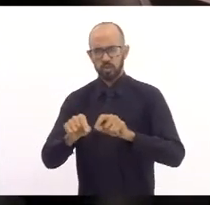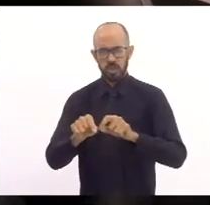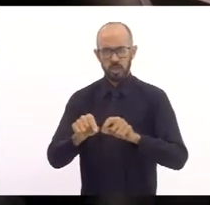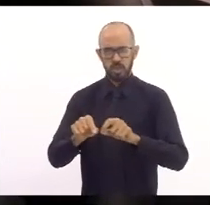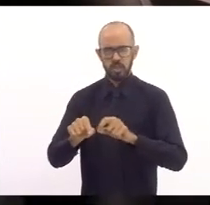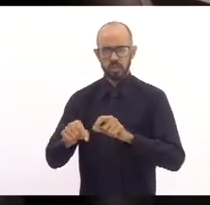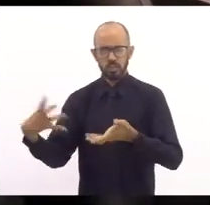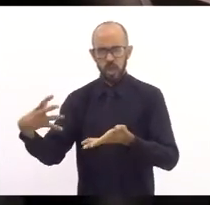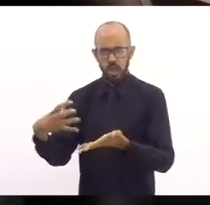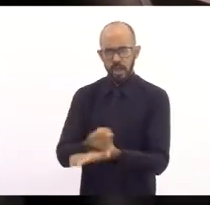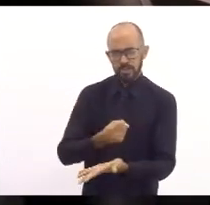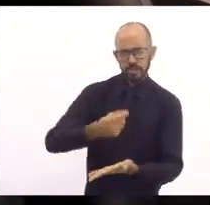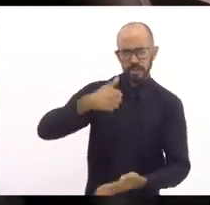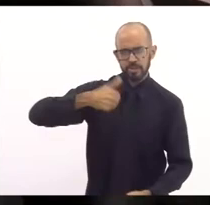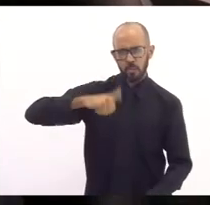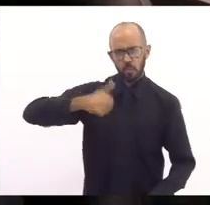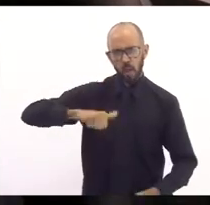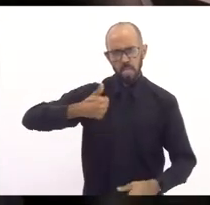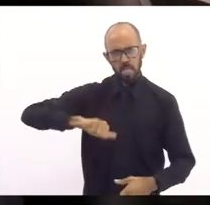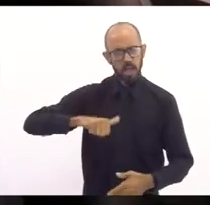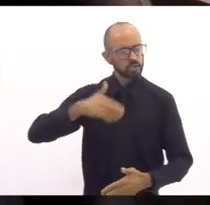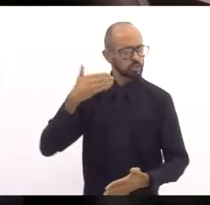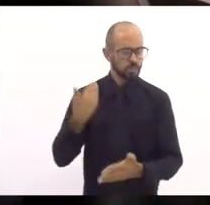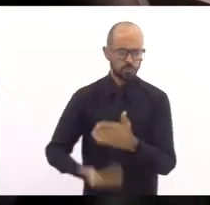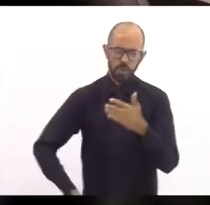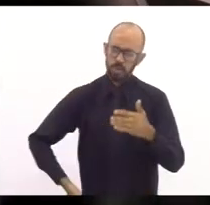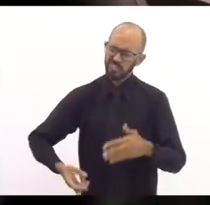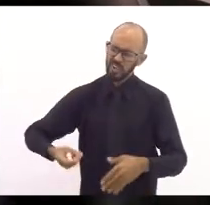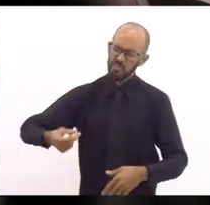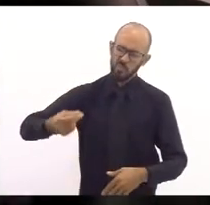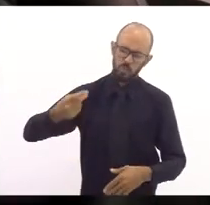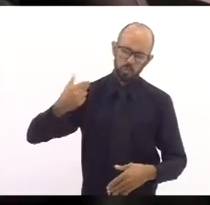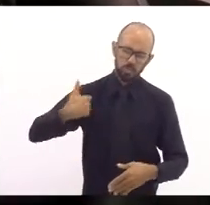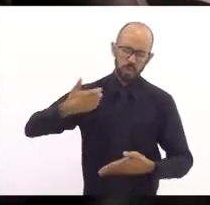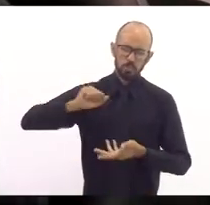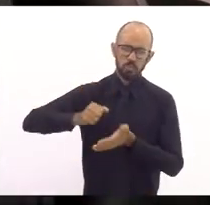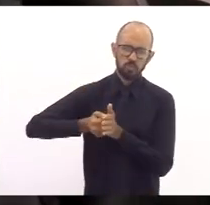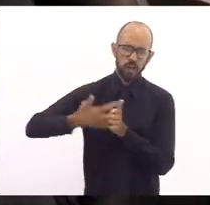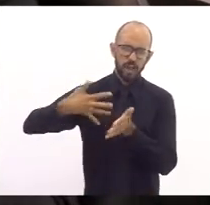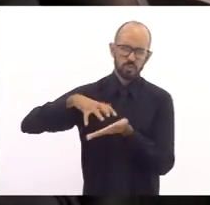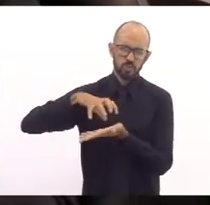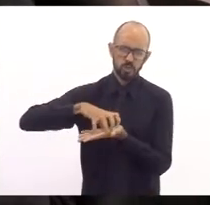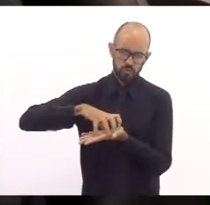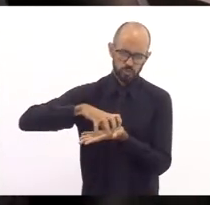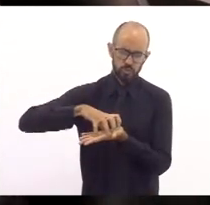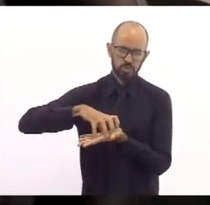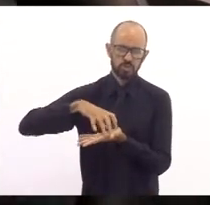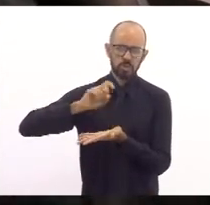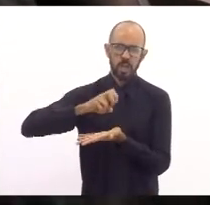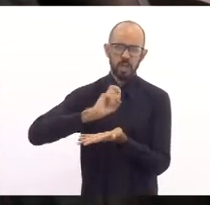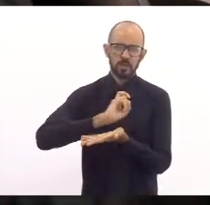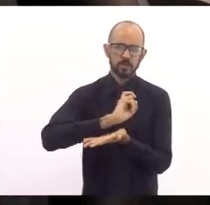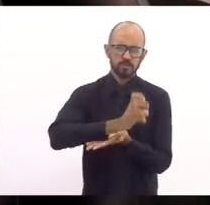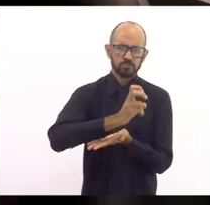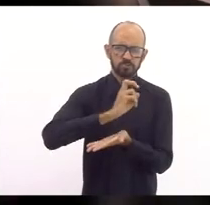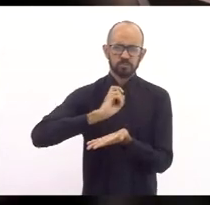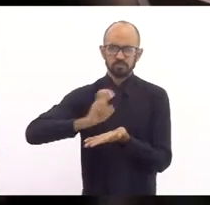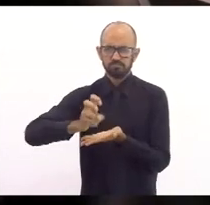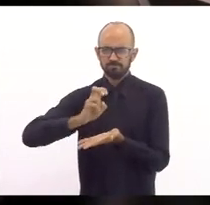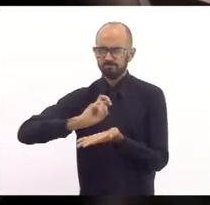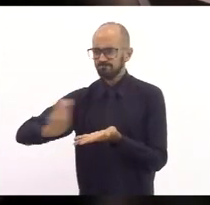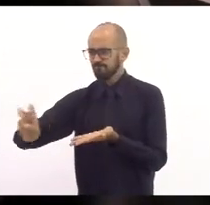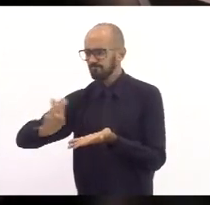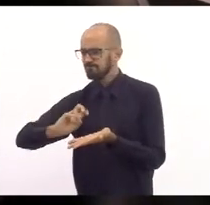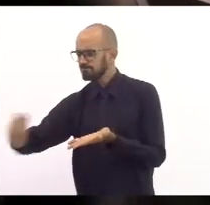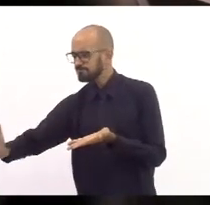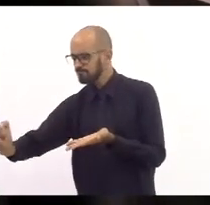resgatar essa qualidade que está perdida por vários setores, por várias linhas. Setores que eu quero dizer são vários aspectos que